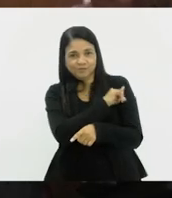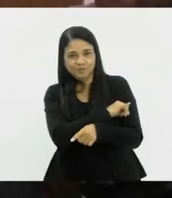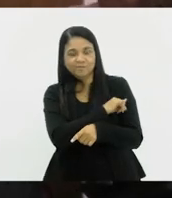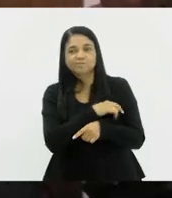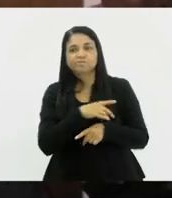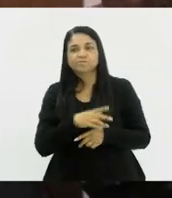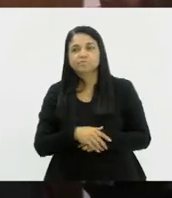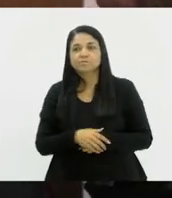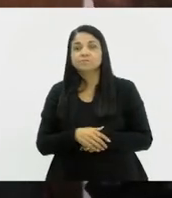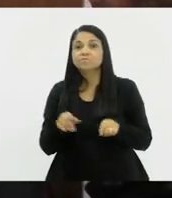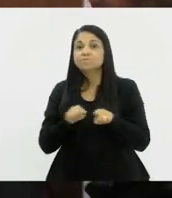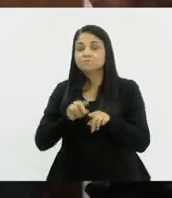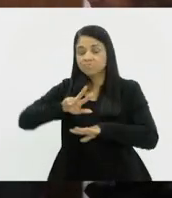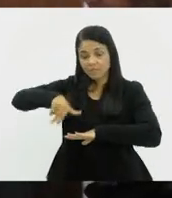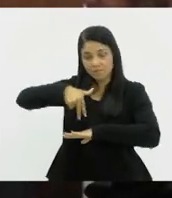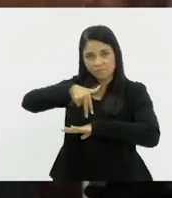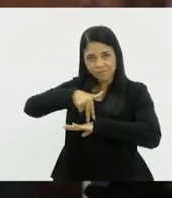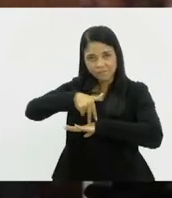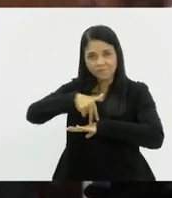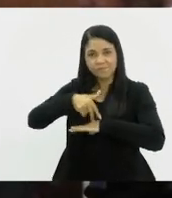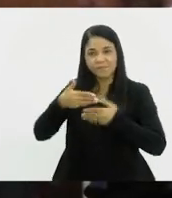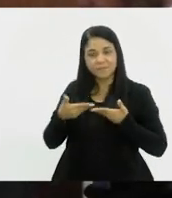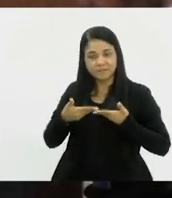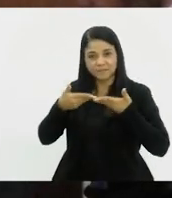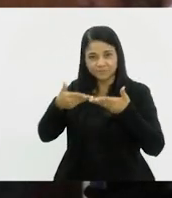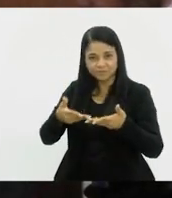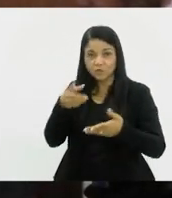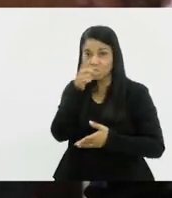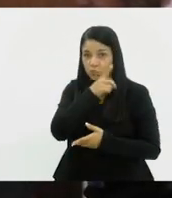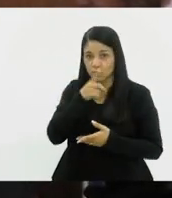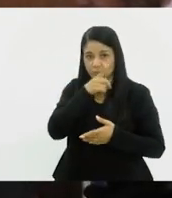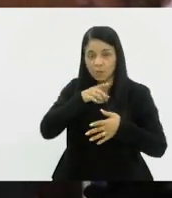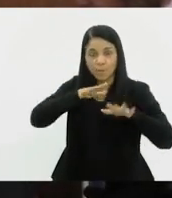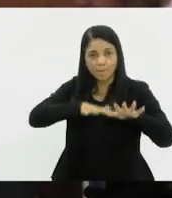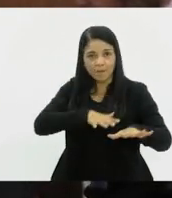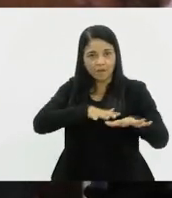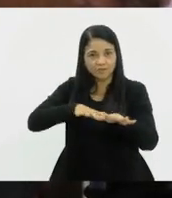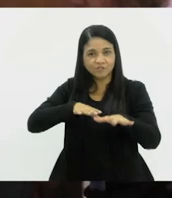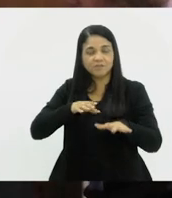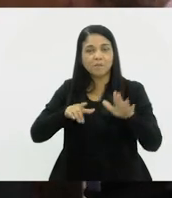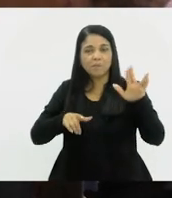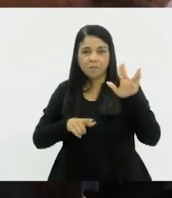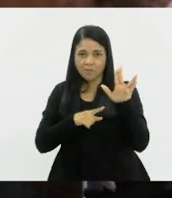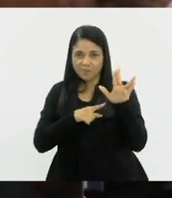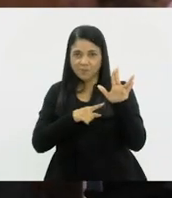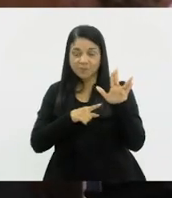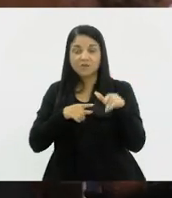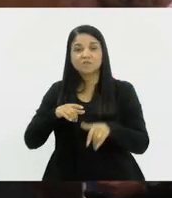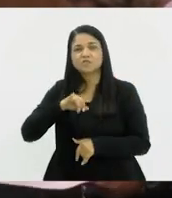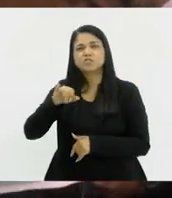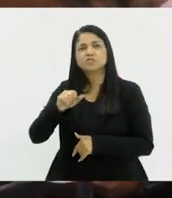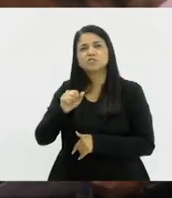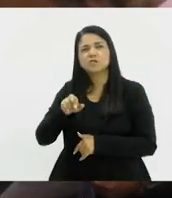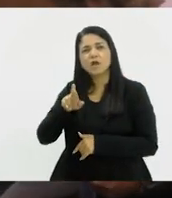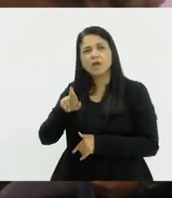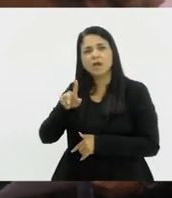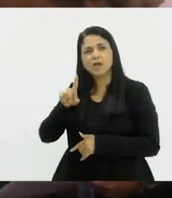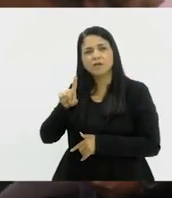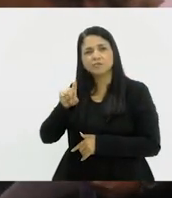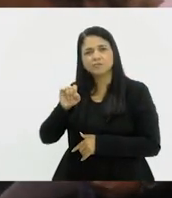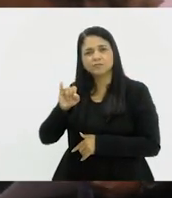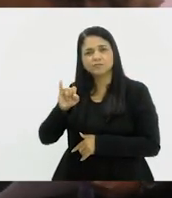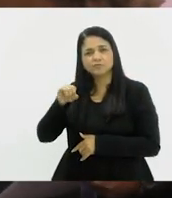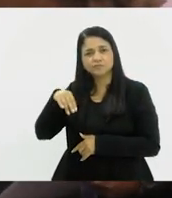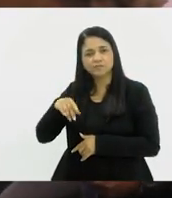eu vim aqui para fazer também um convite que além de domingo que vai ter a marcha da maconha Vai ser lá do do Jardim de Alá né saída do Jardim de Alá